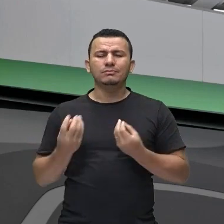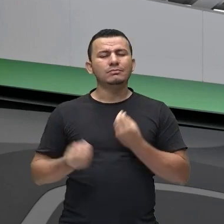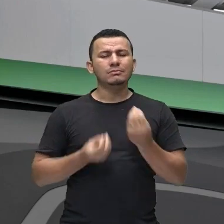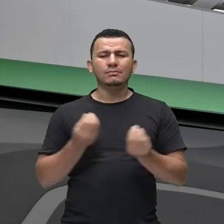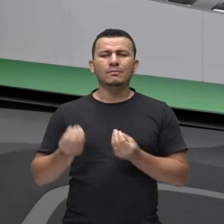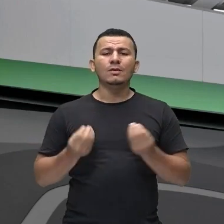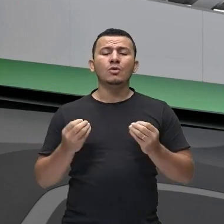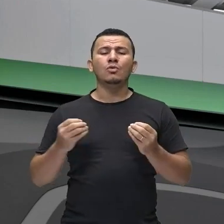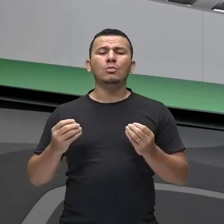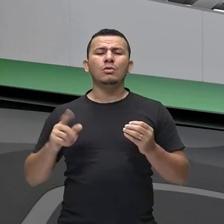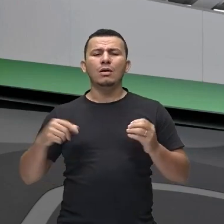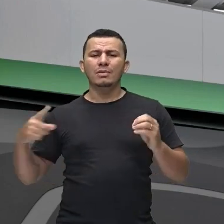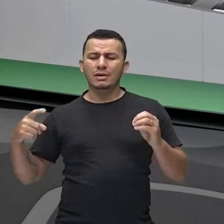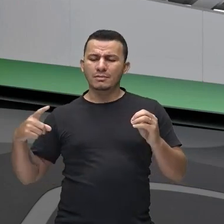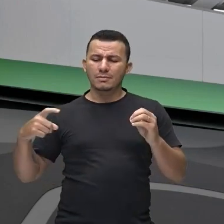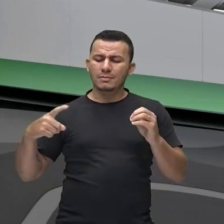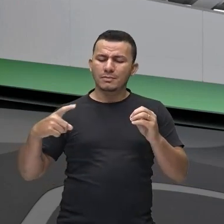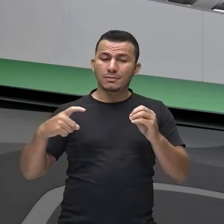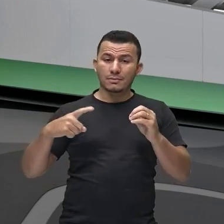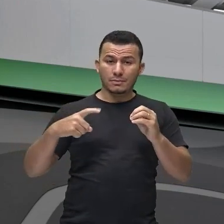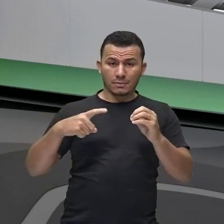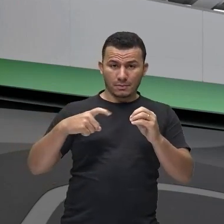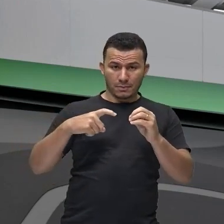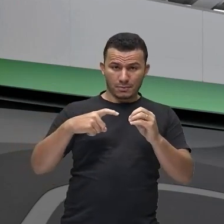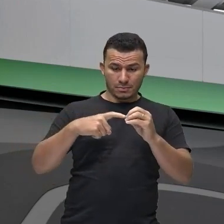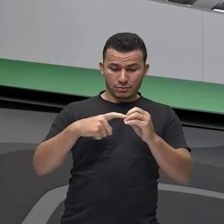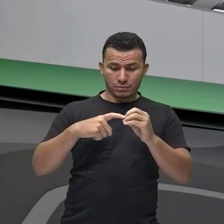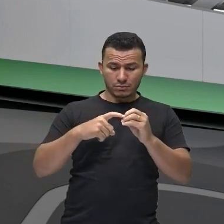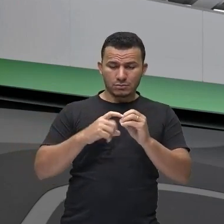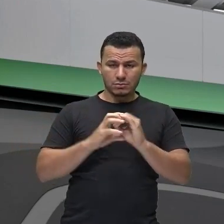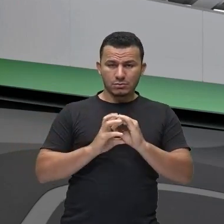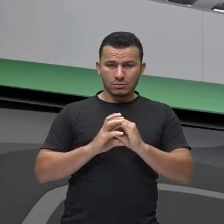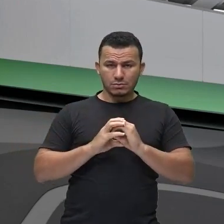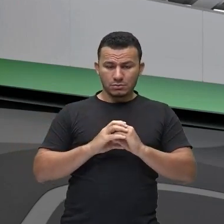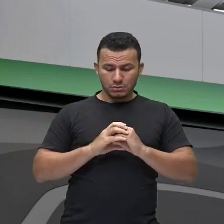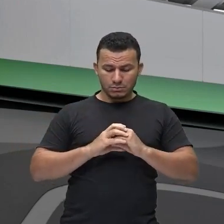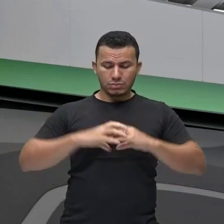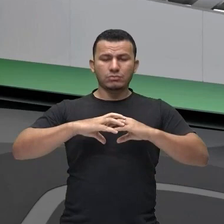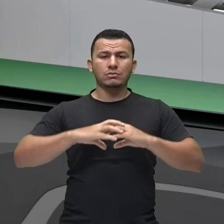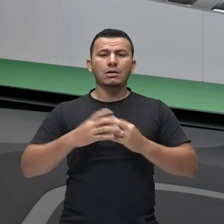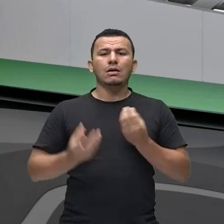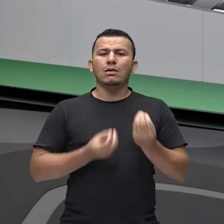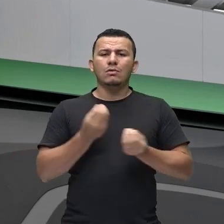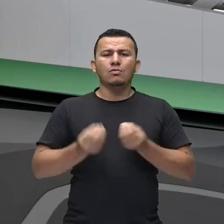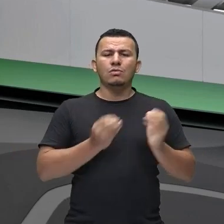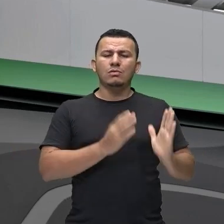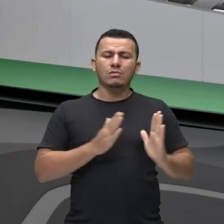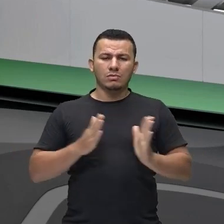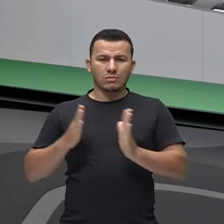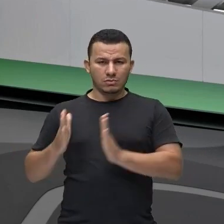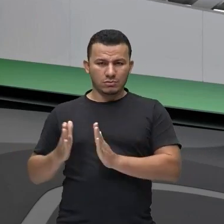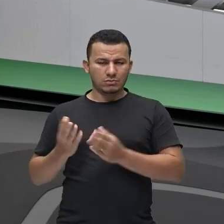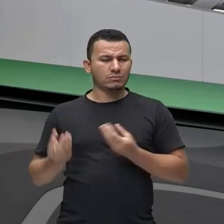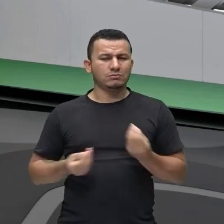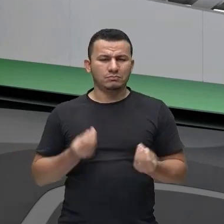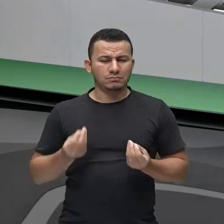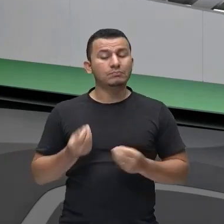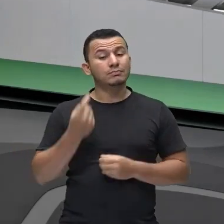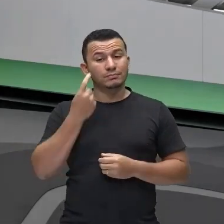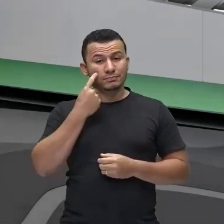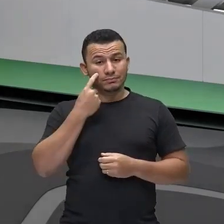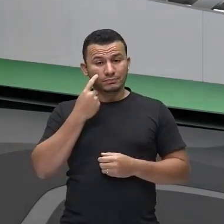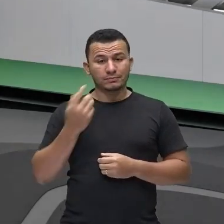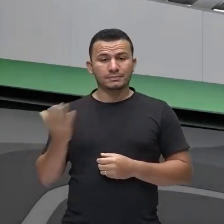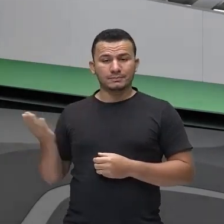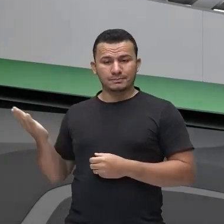da fecundação e o desenvolvimento embrionário, como é que acontece todo esse processo, tá bom?